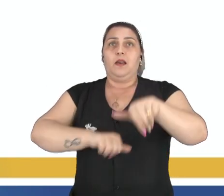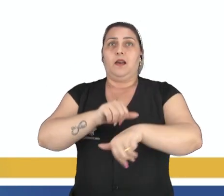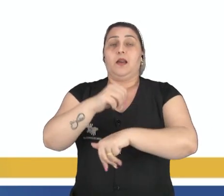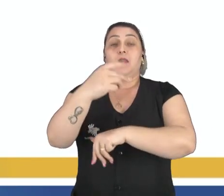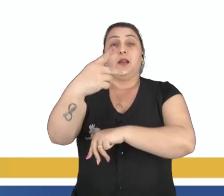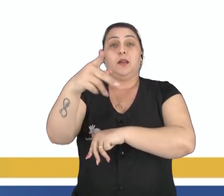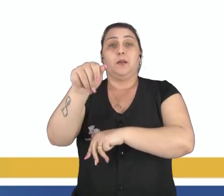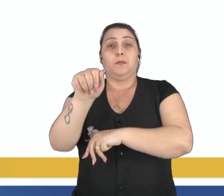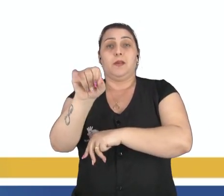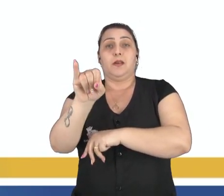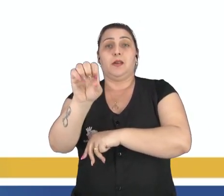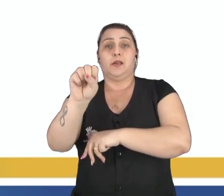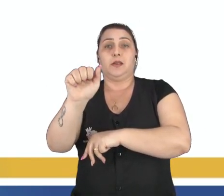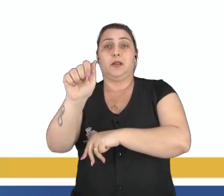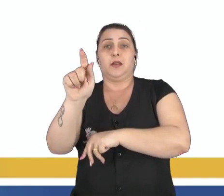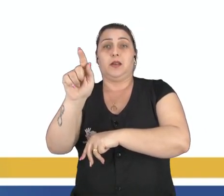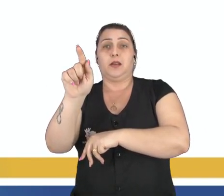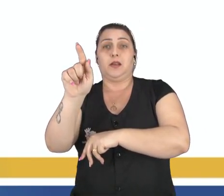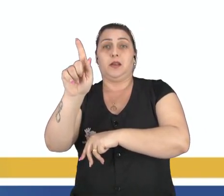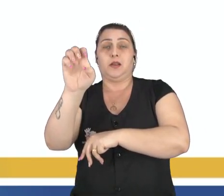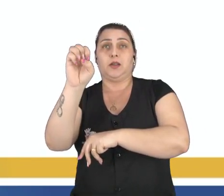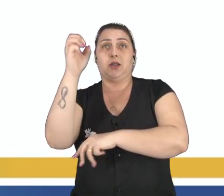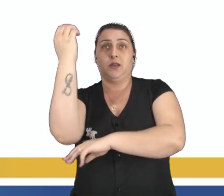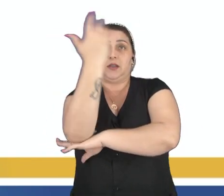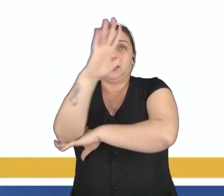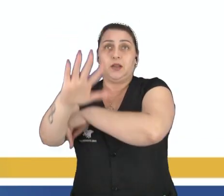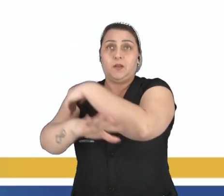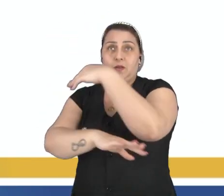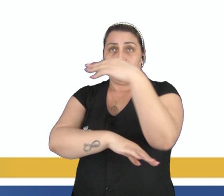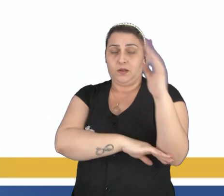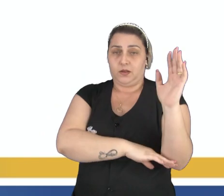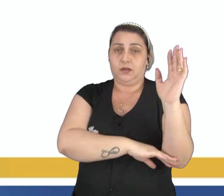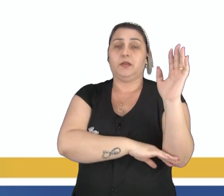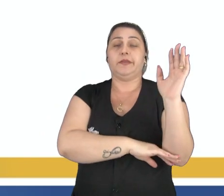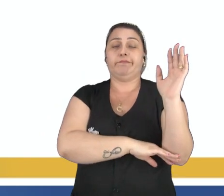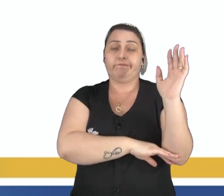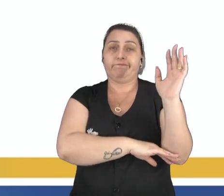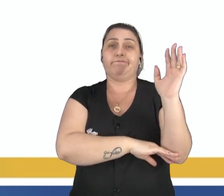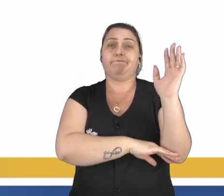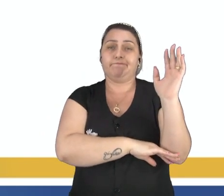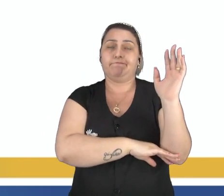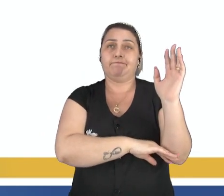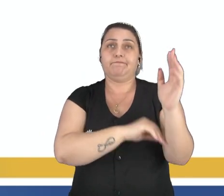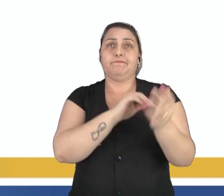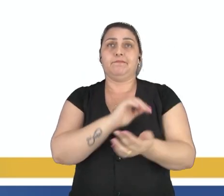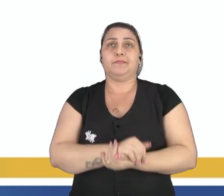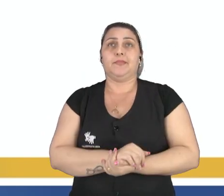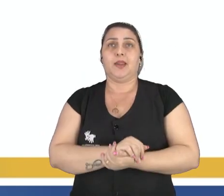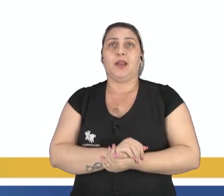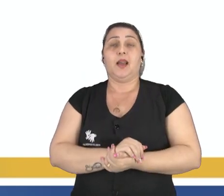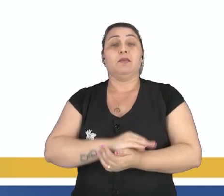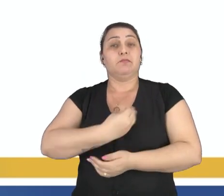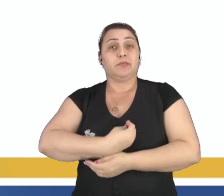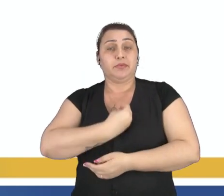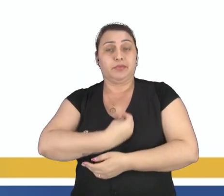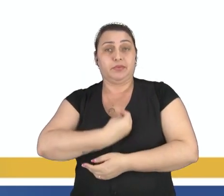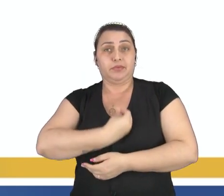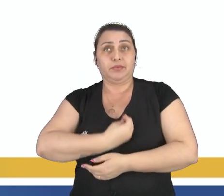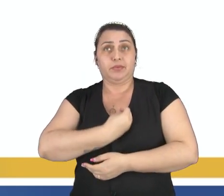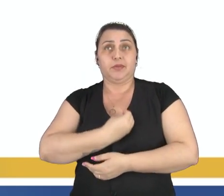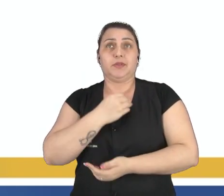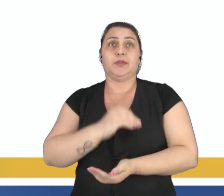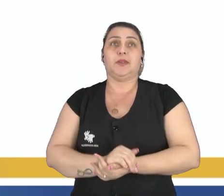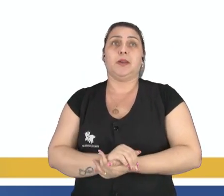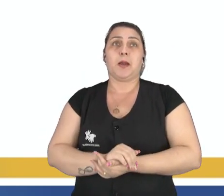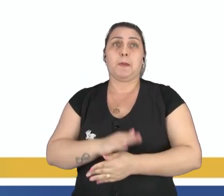dessas transformações. Vamos ler esse trechinho. Os seres humanos modificam as paisagens naturais ao longo de